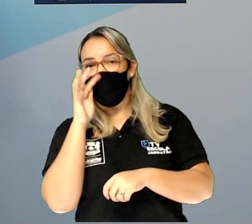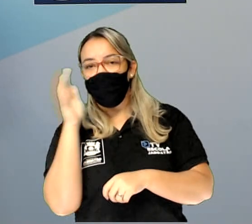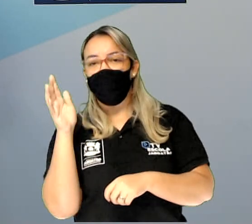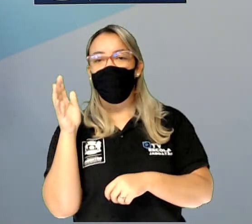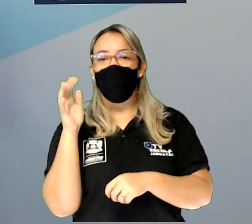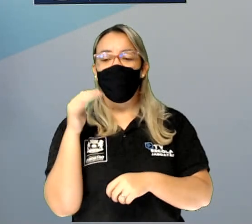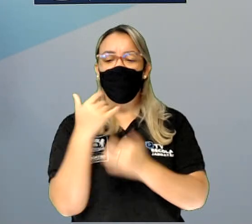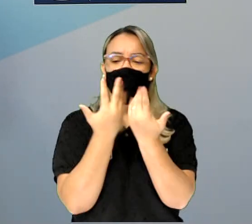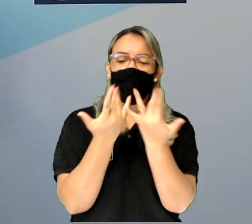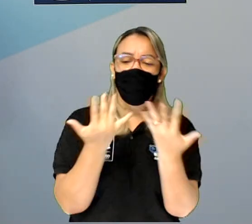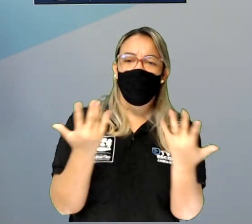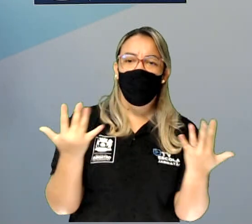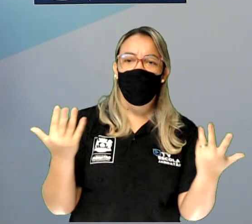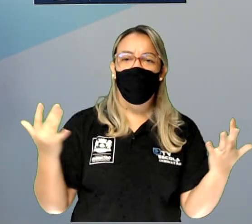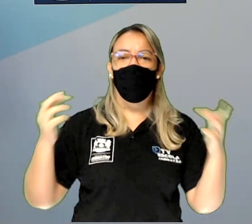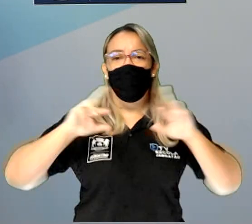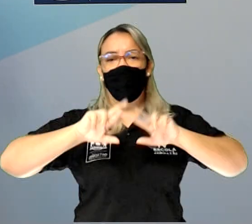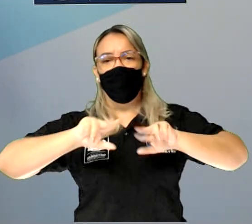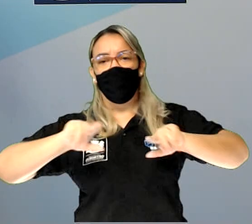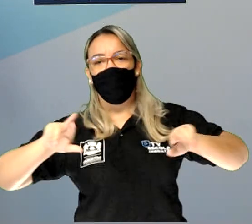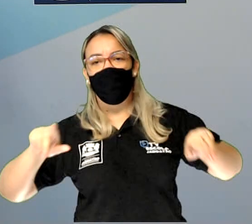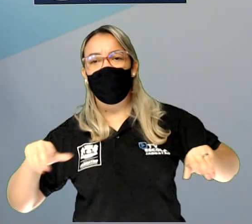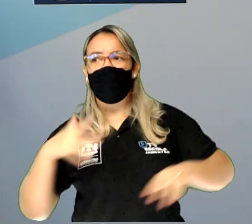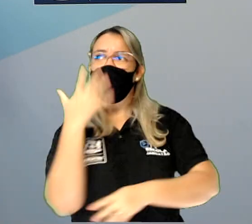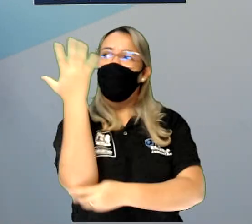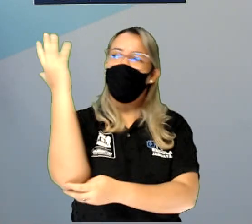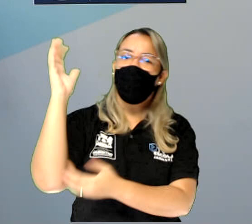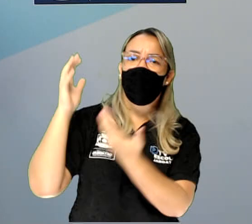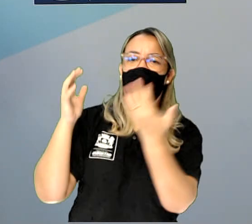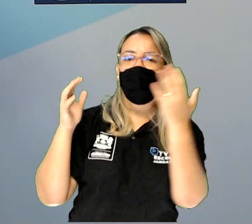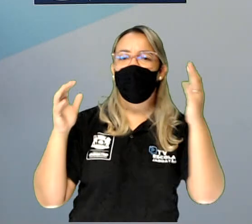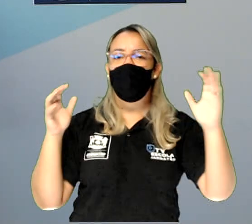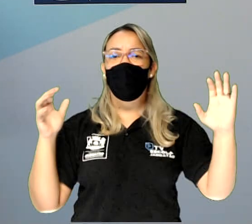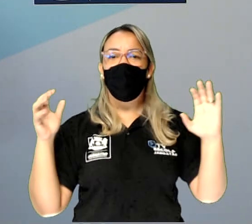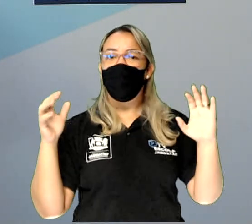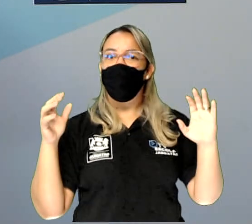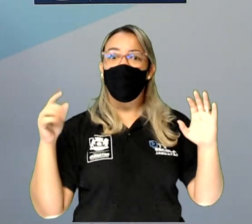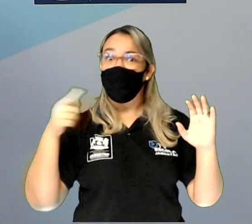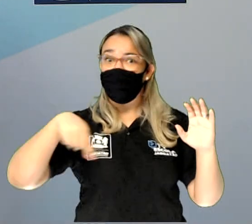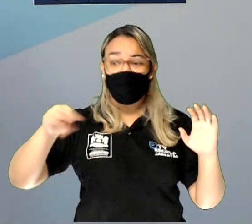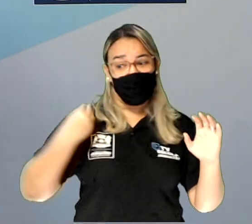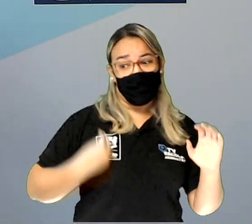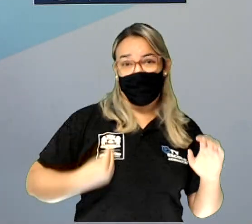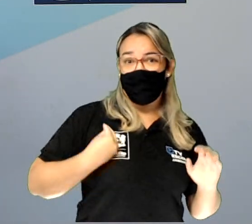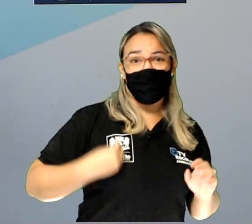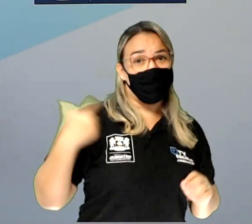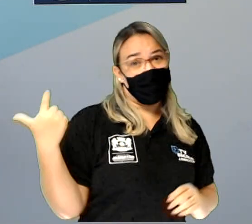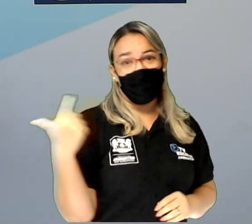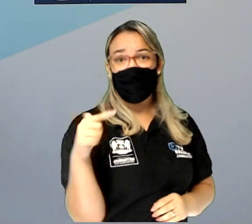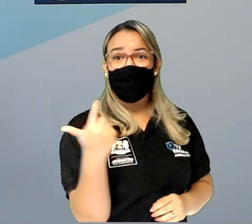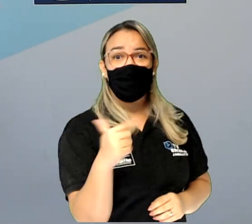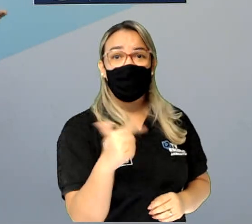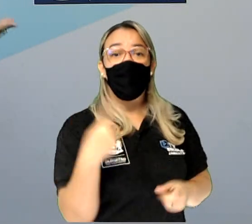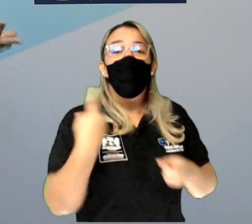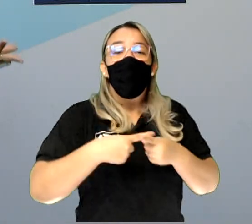nossos vegetais, né, as nossas árvores, nós nem existiríamos, porque até